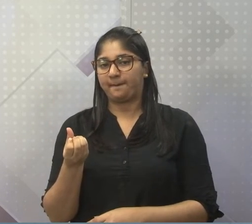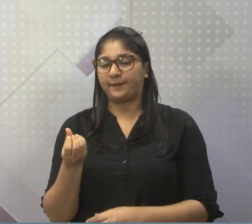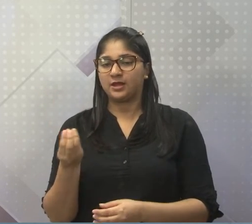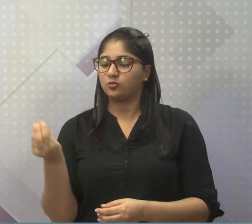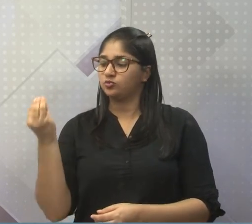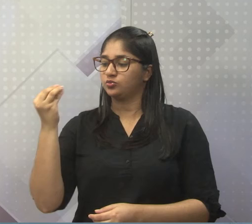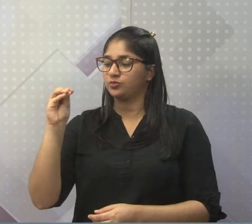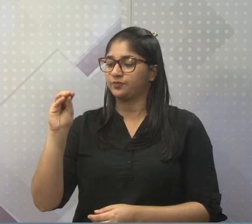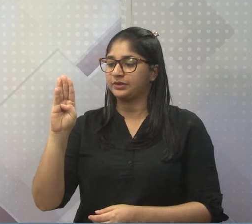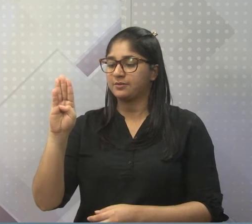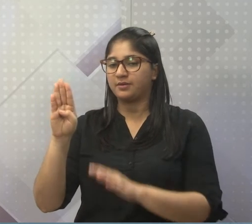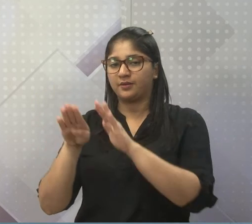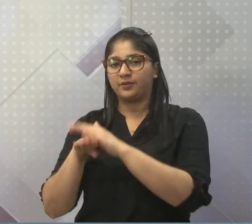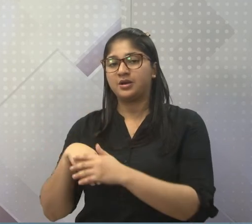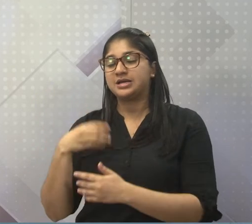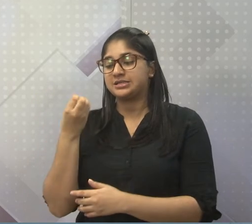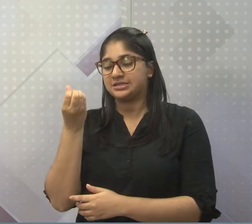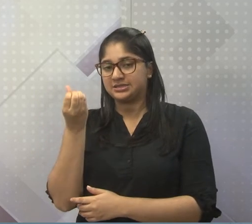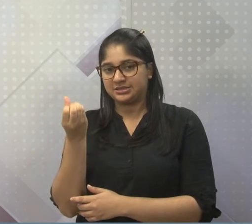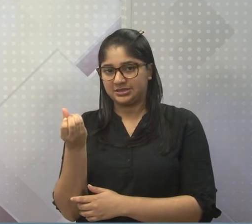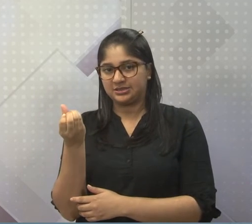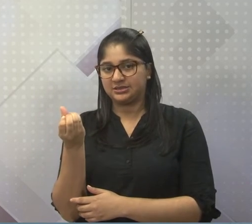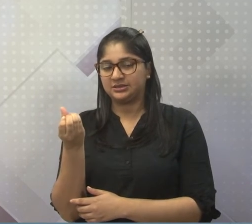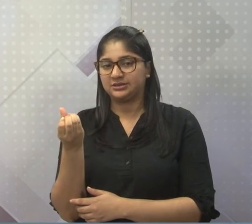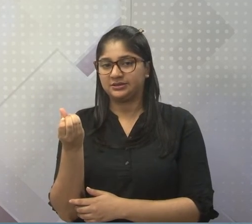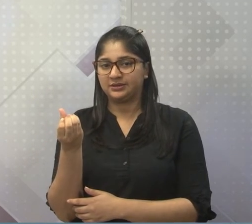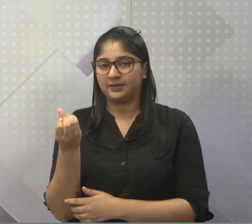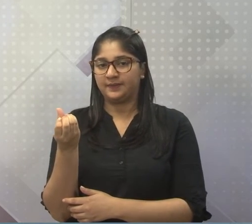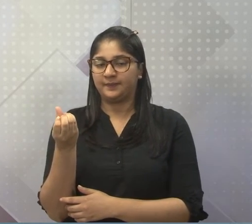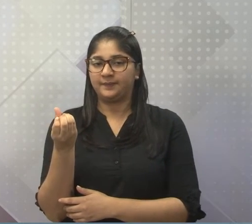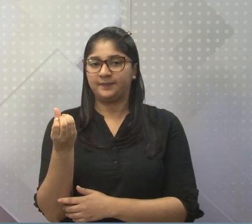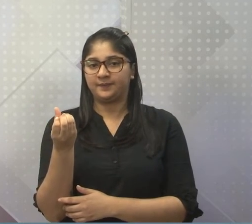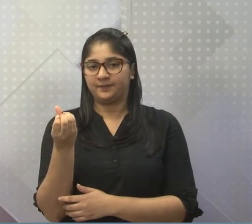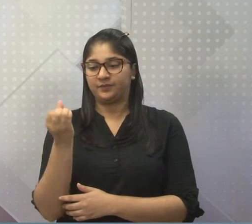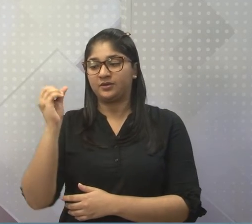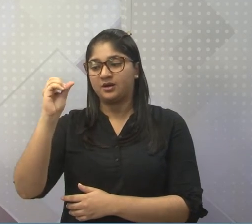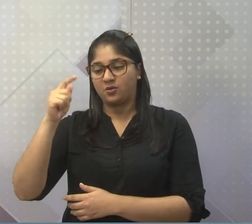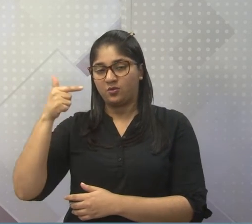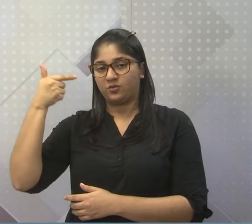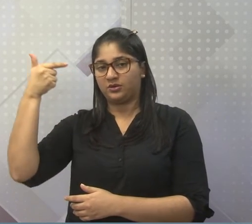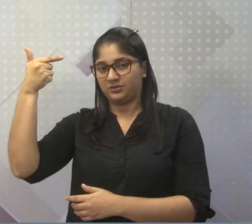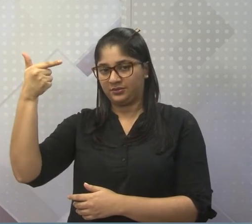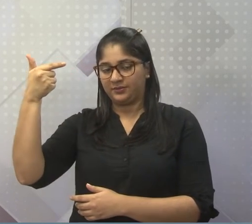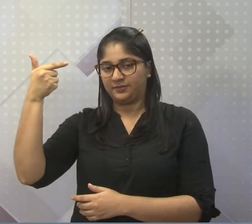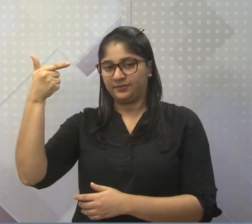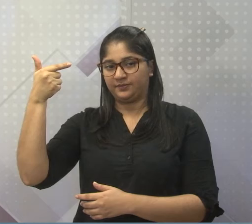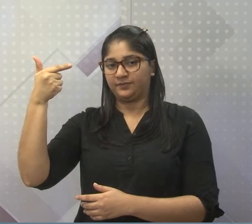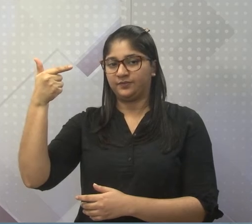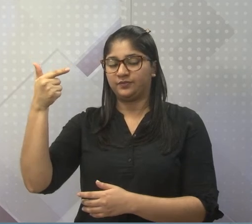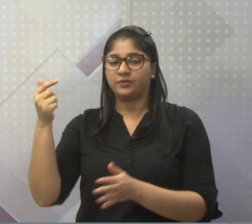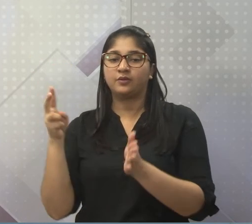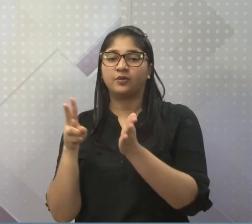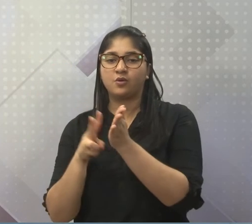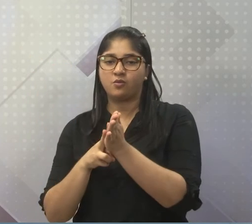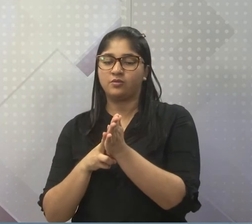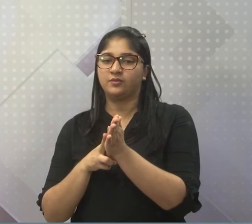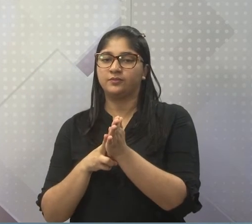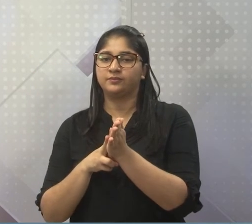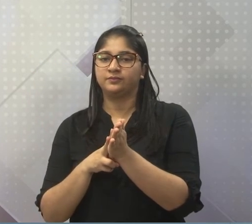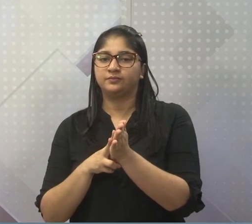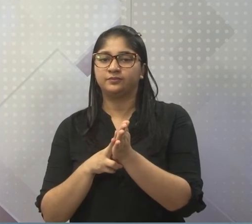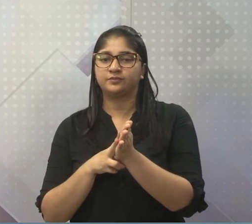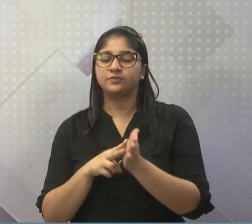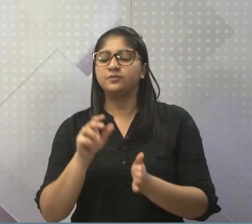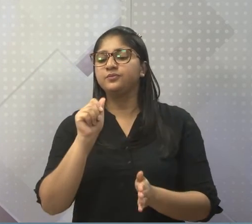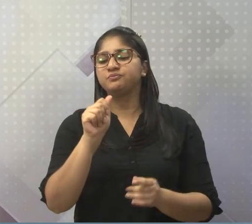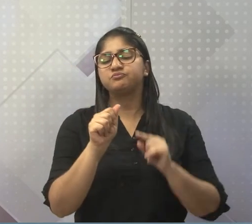entra 6. 6 ao quadrado igual, quanto